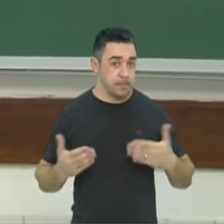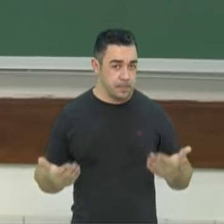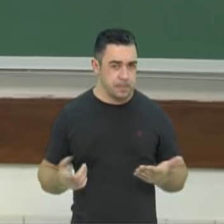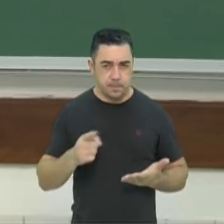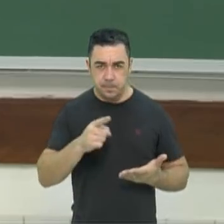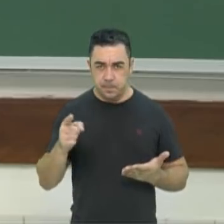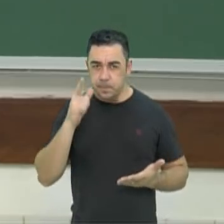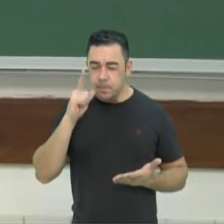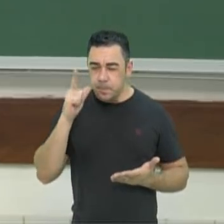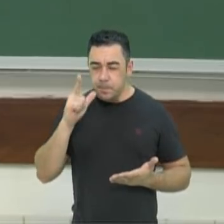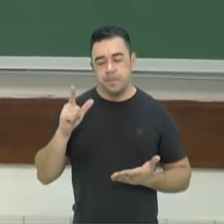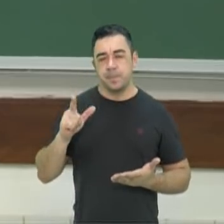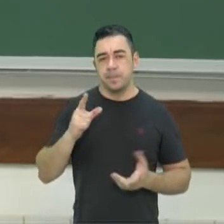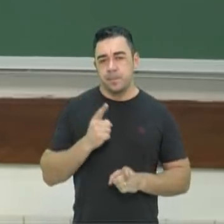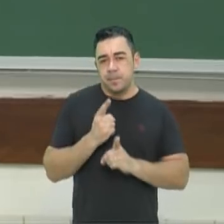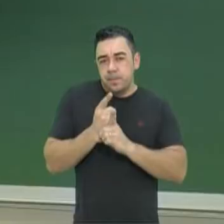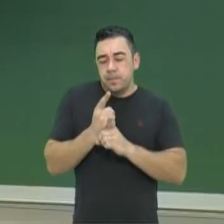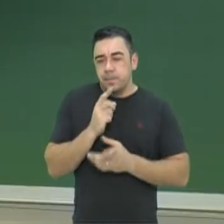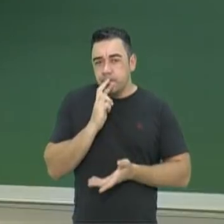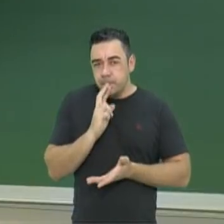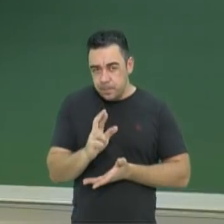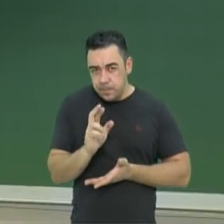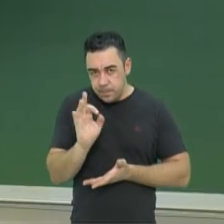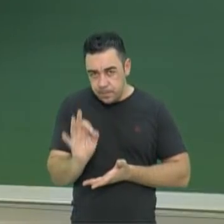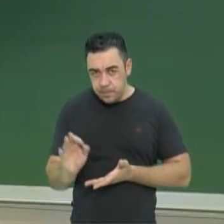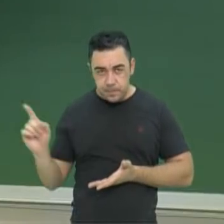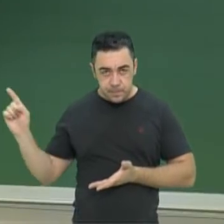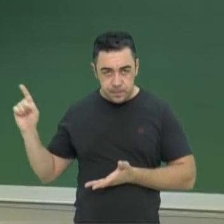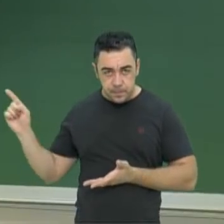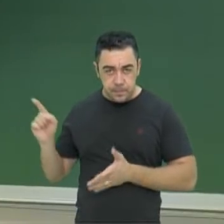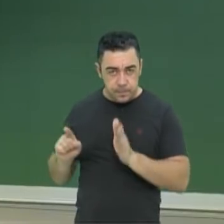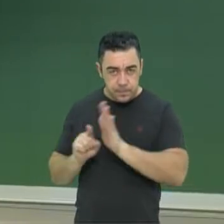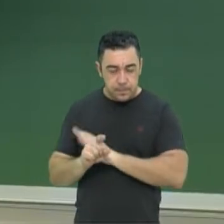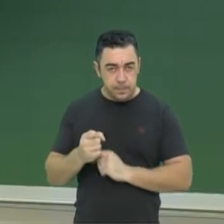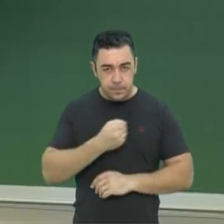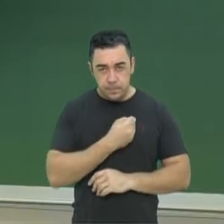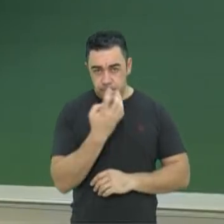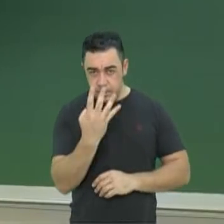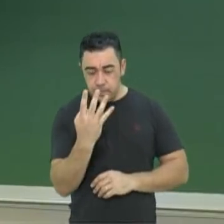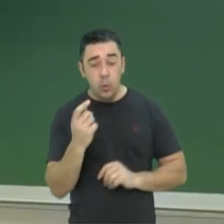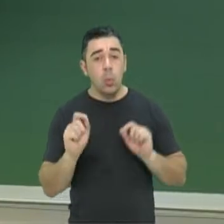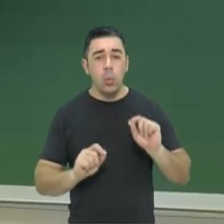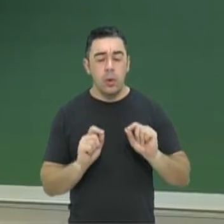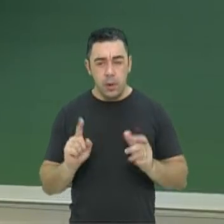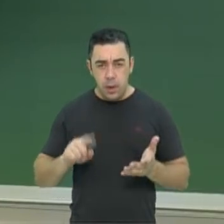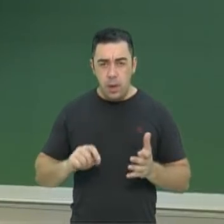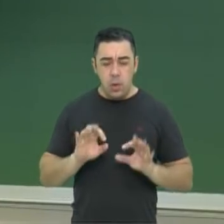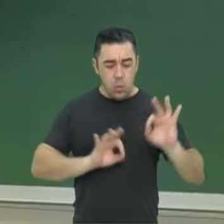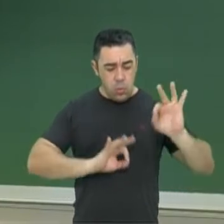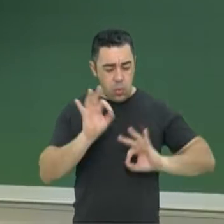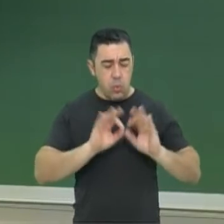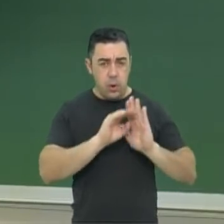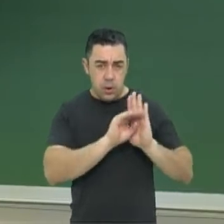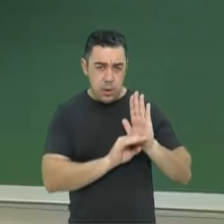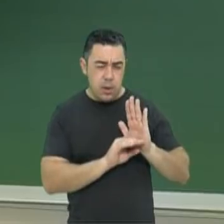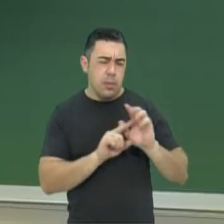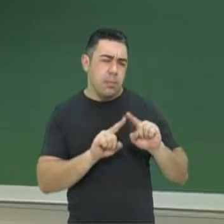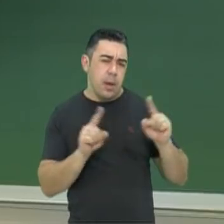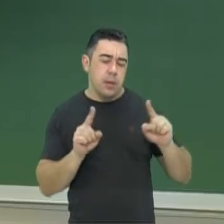Então, conseguiram aí encontrar uma resposta para essa questão que diz ali que tem que ser ordenado, mas como as estrelas? O que, que tem